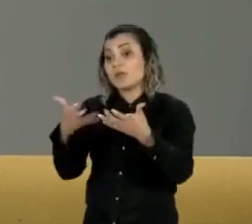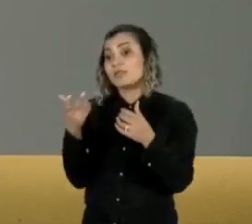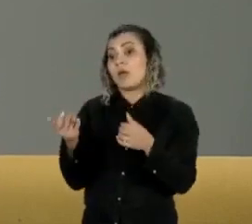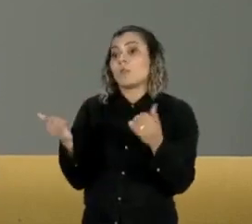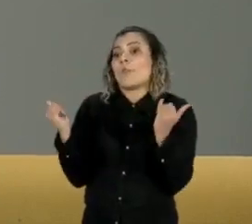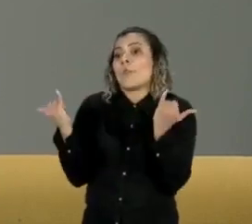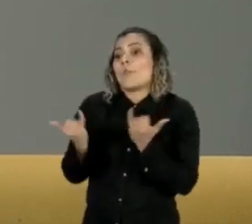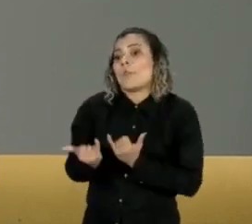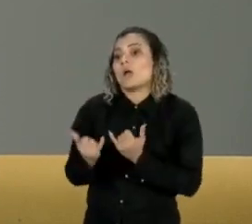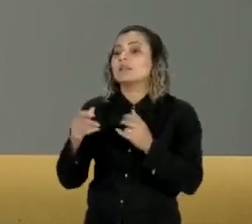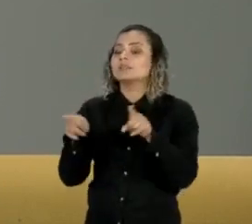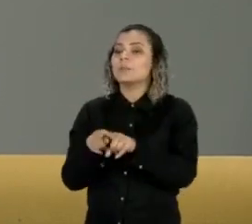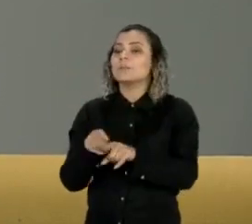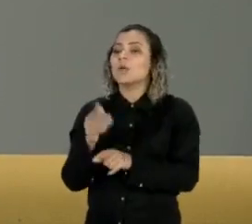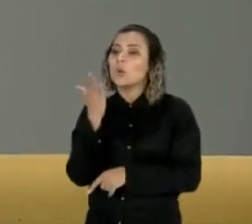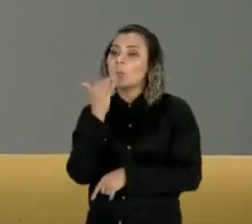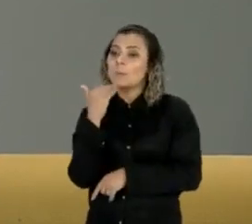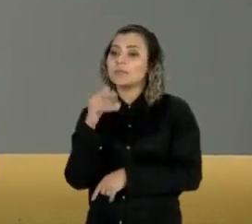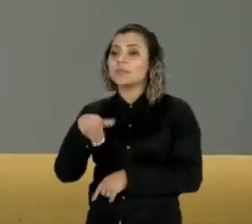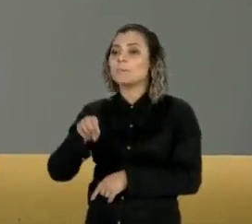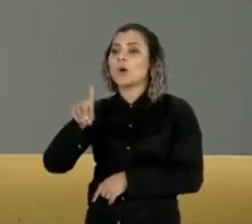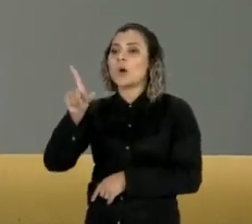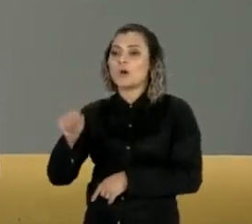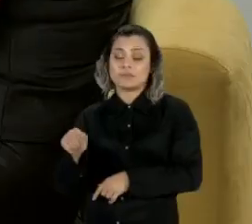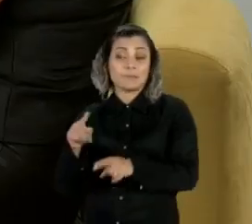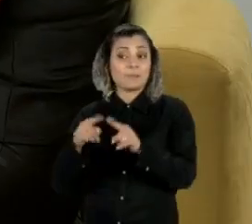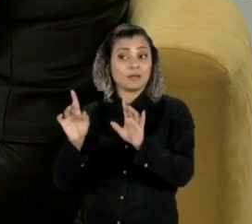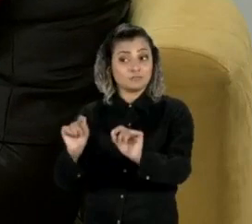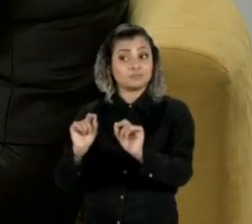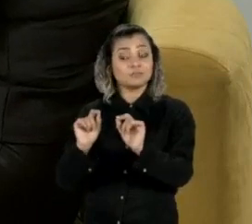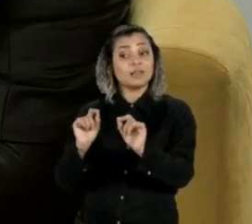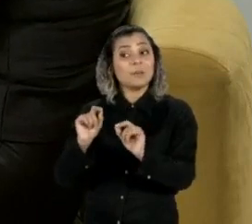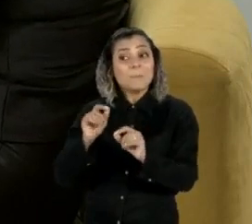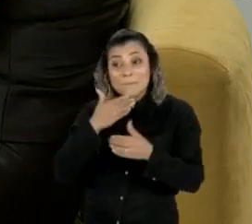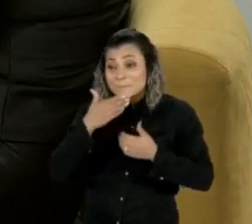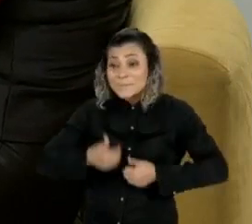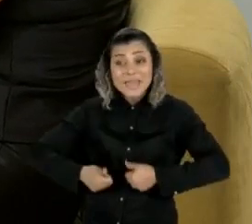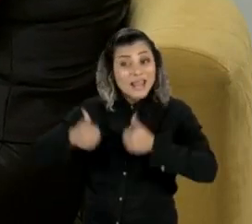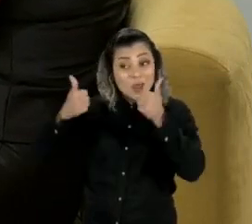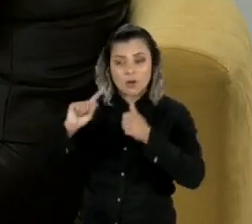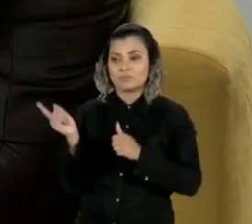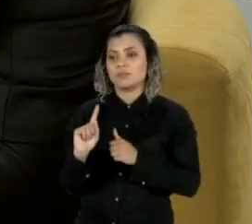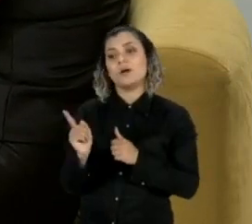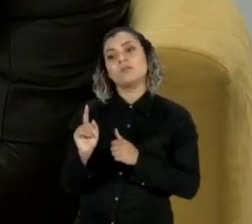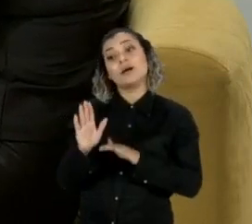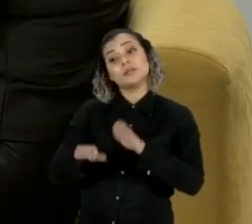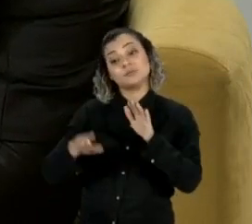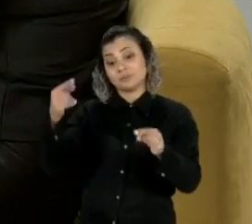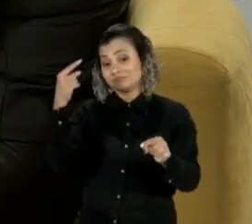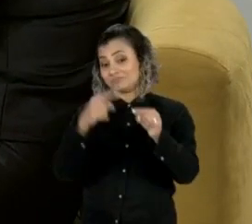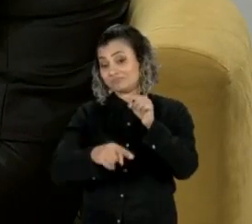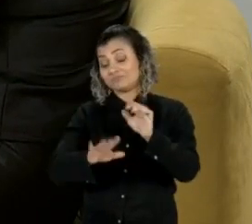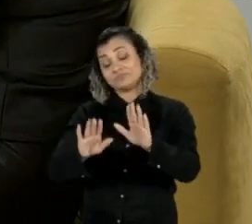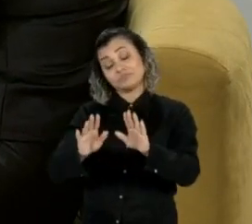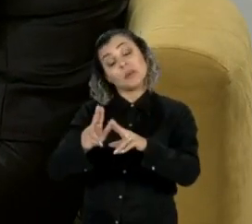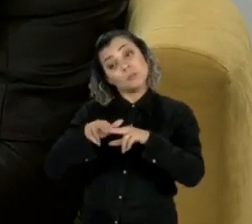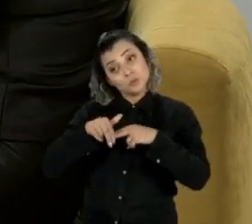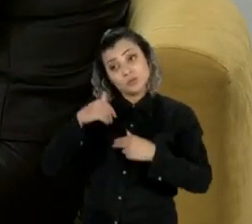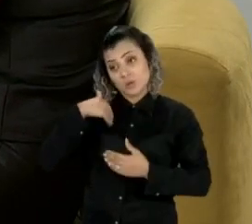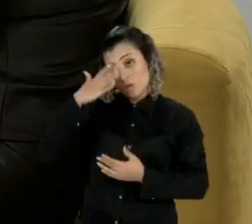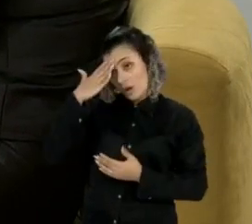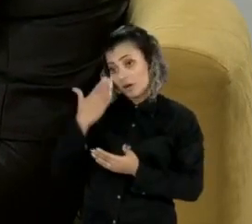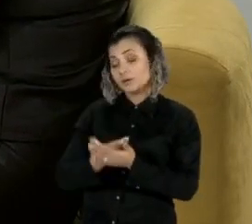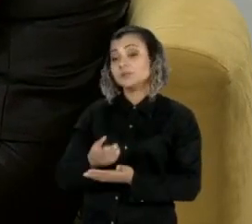procura dietas da moda, que não necessariamente é o mais eficaz para aquela pessoa. Então, eu acredito